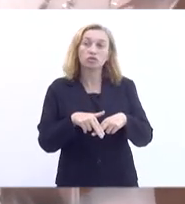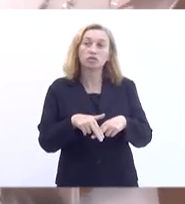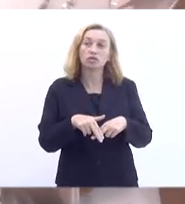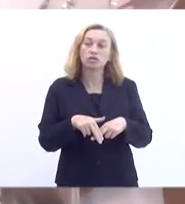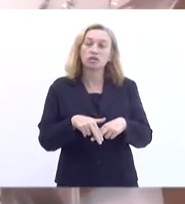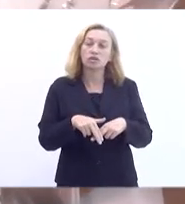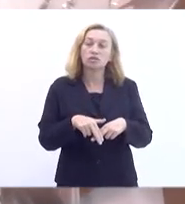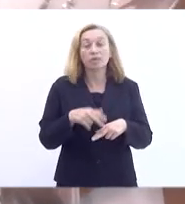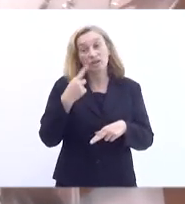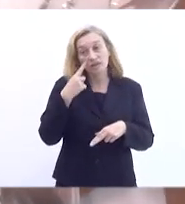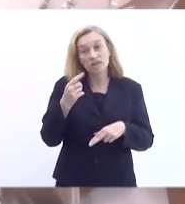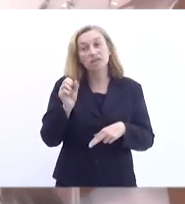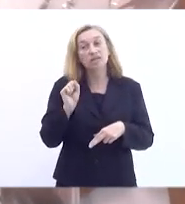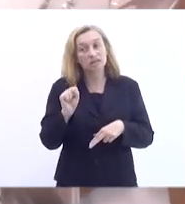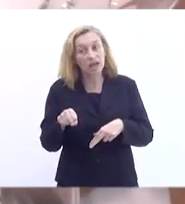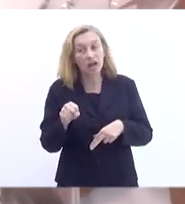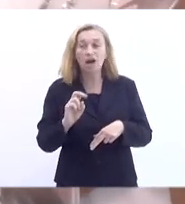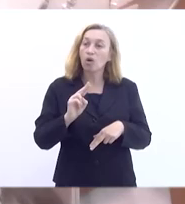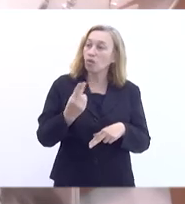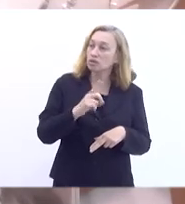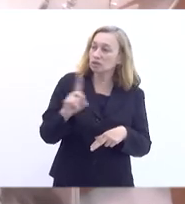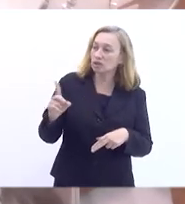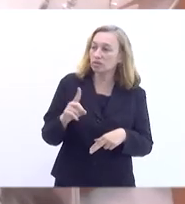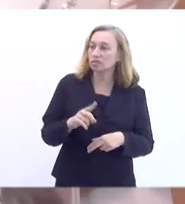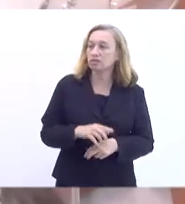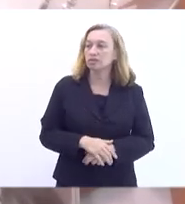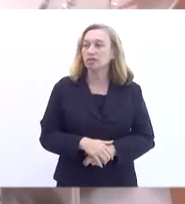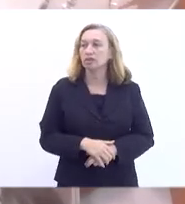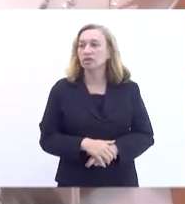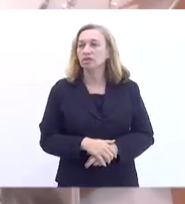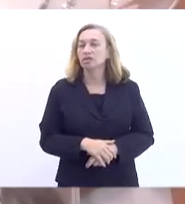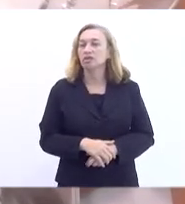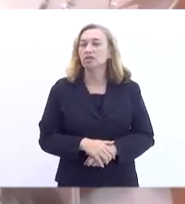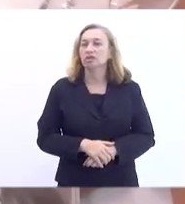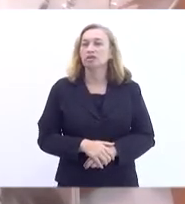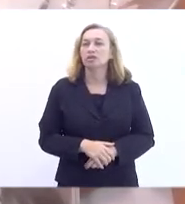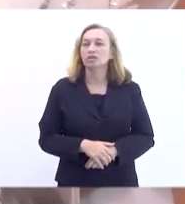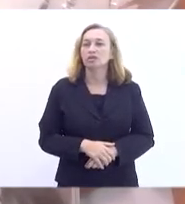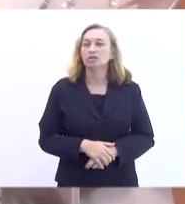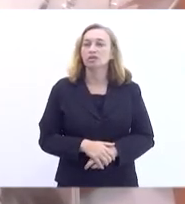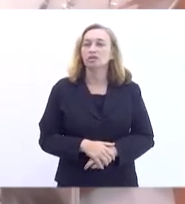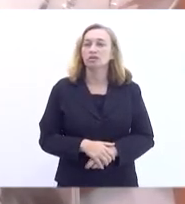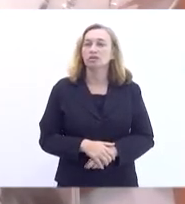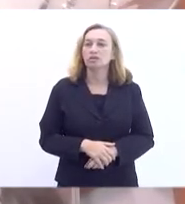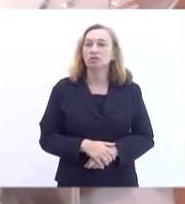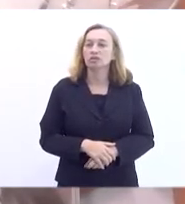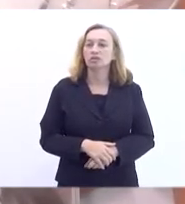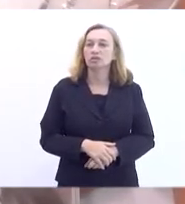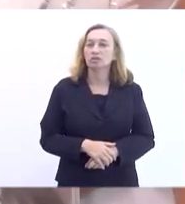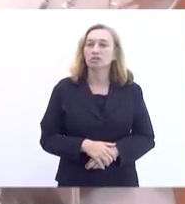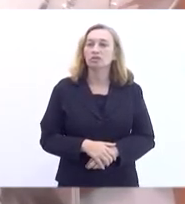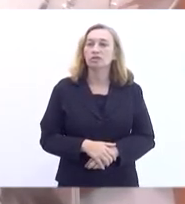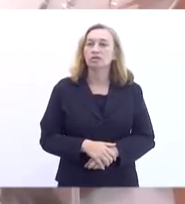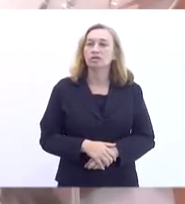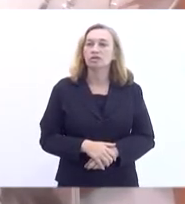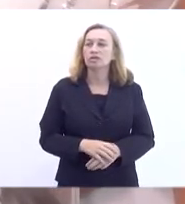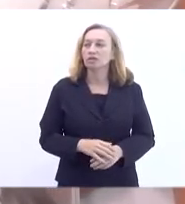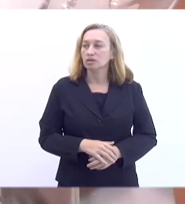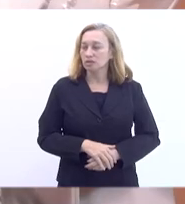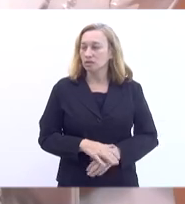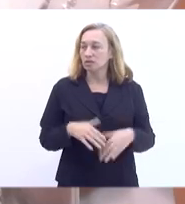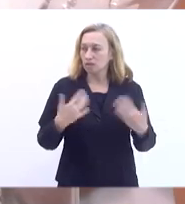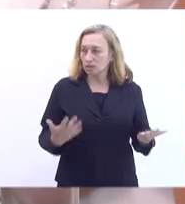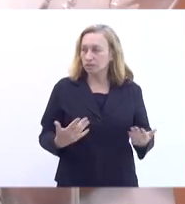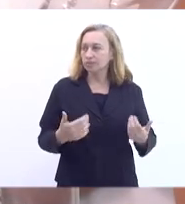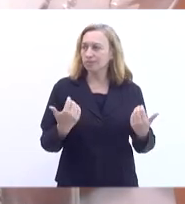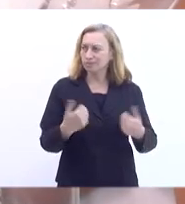a não vai dar para ser Daniel vai ter que ser provado que a polícia militar chegam reconstituição rigorosa e não vamos anistiar os conhecidos ocorrência Ótimo